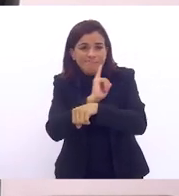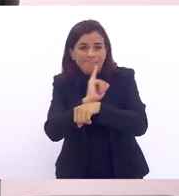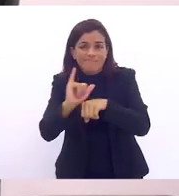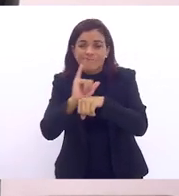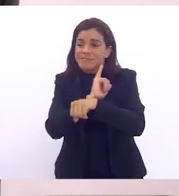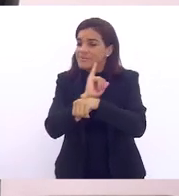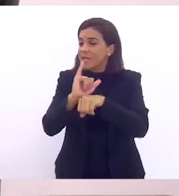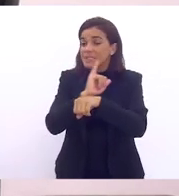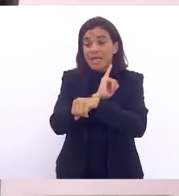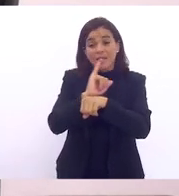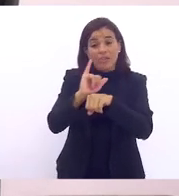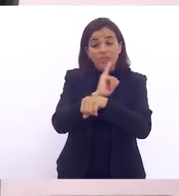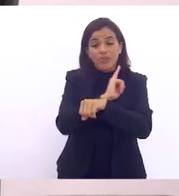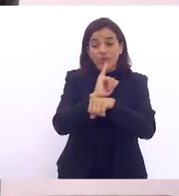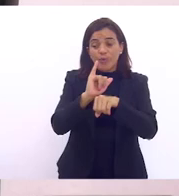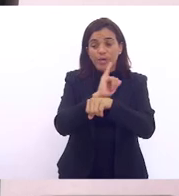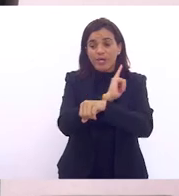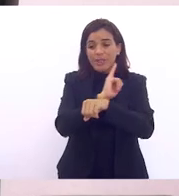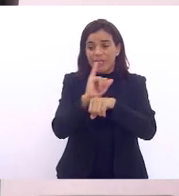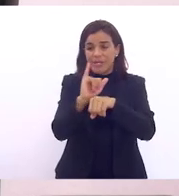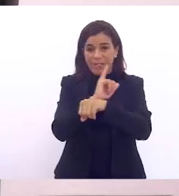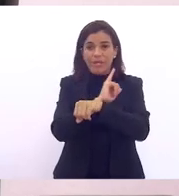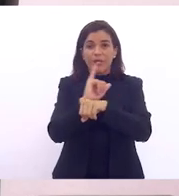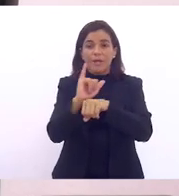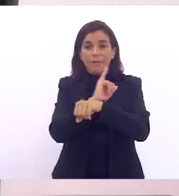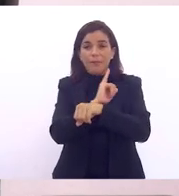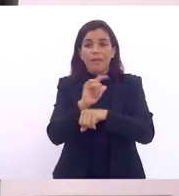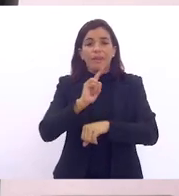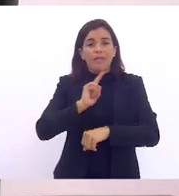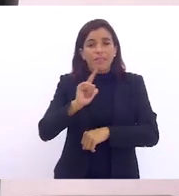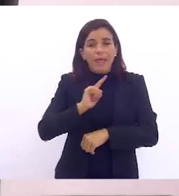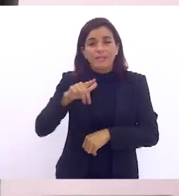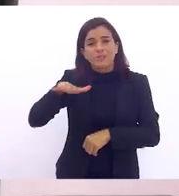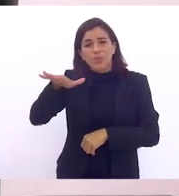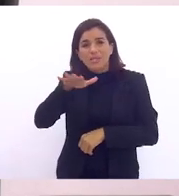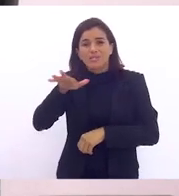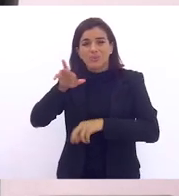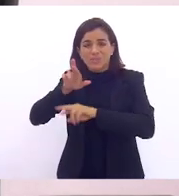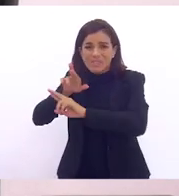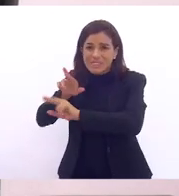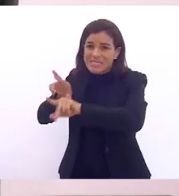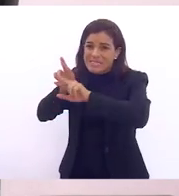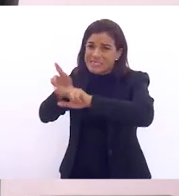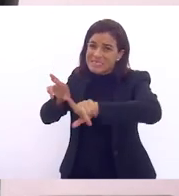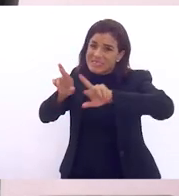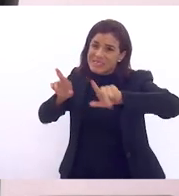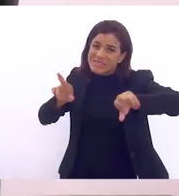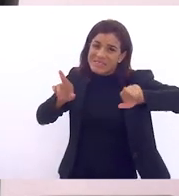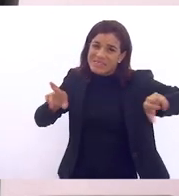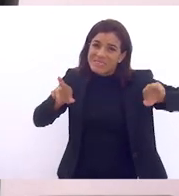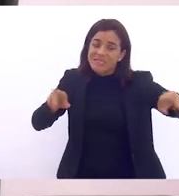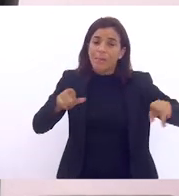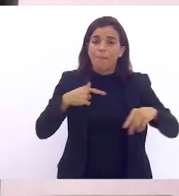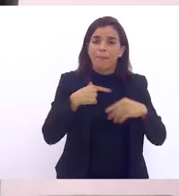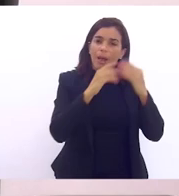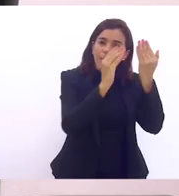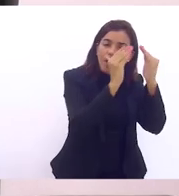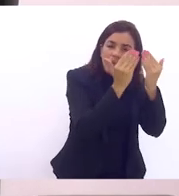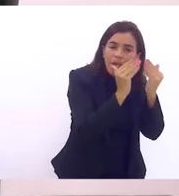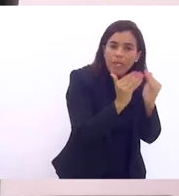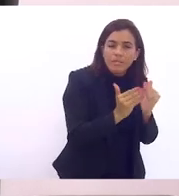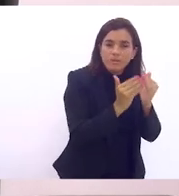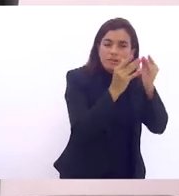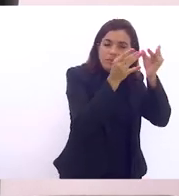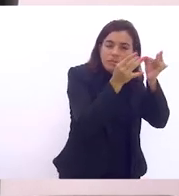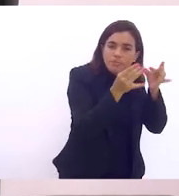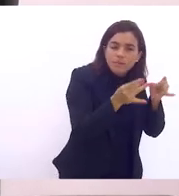possam receber e os clientes que TM os casos isolados de questionamento para uma análise da parte de